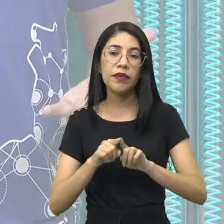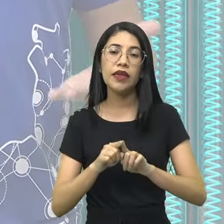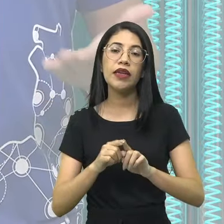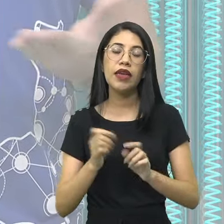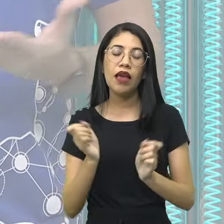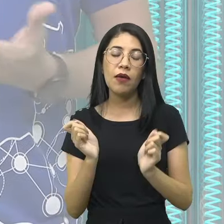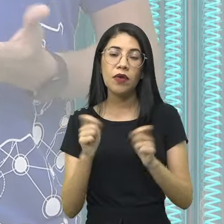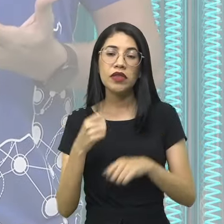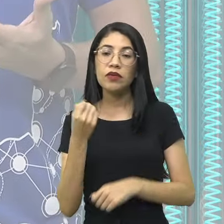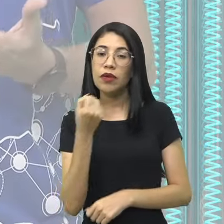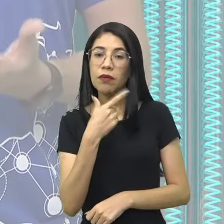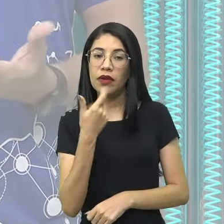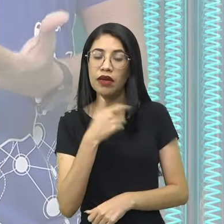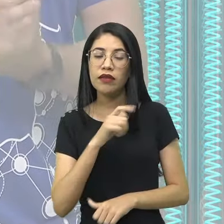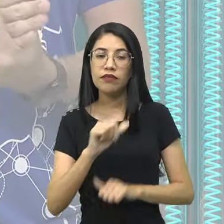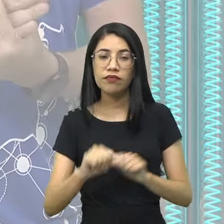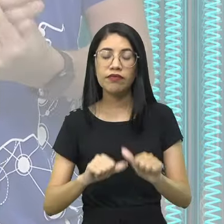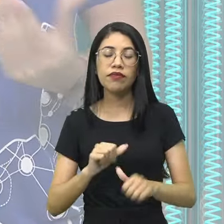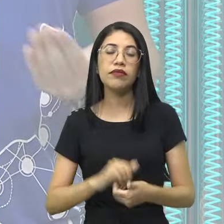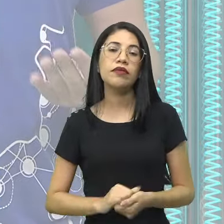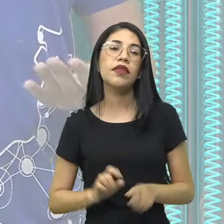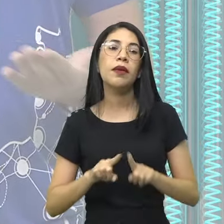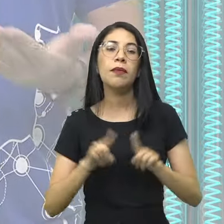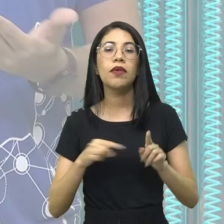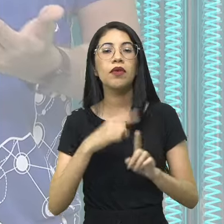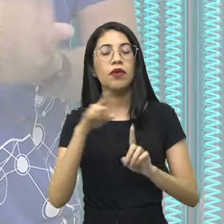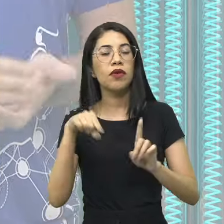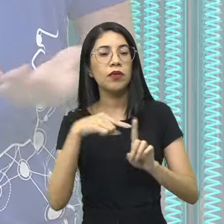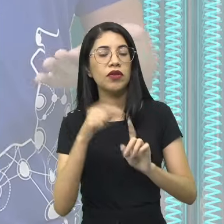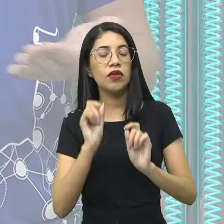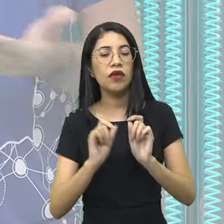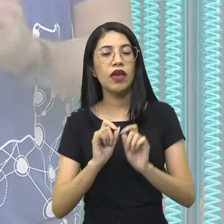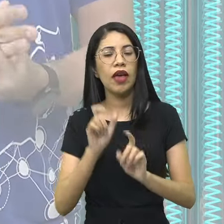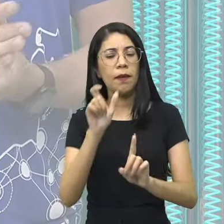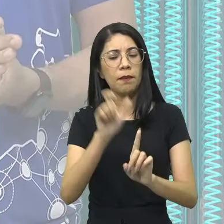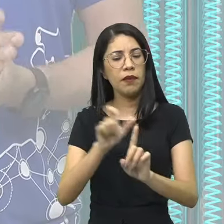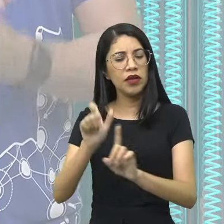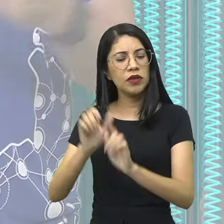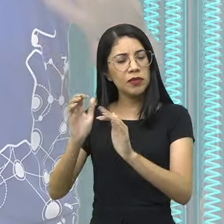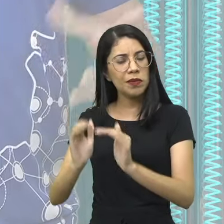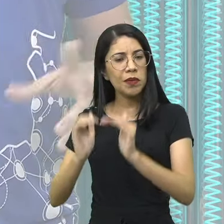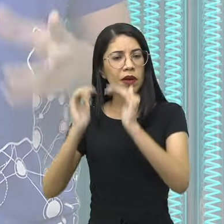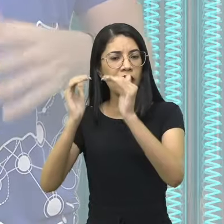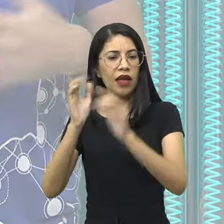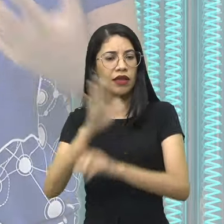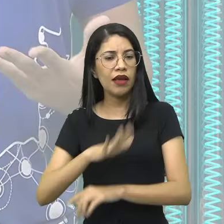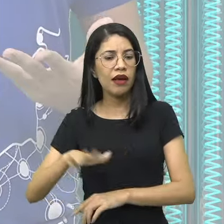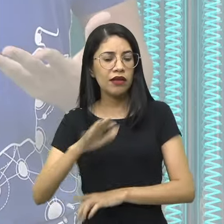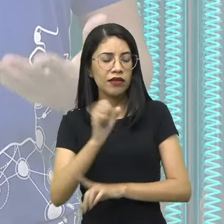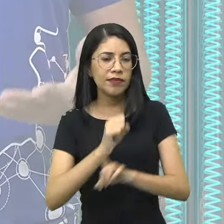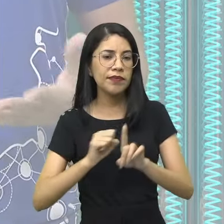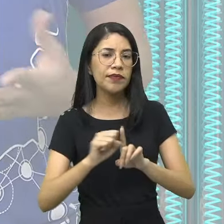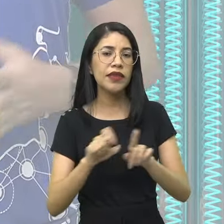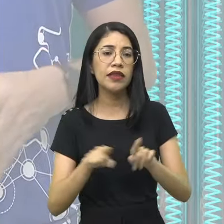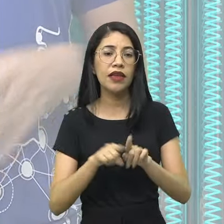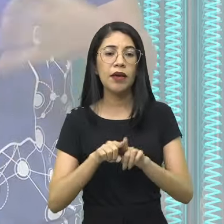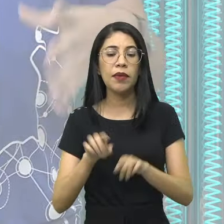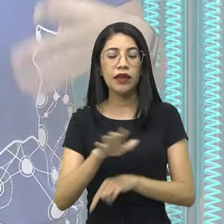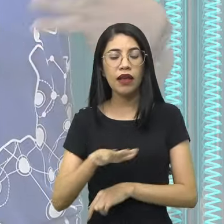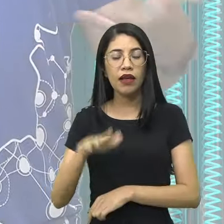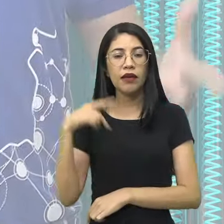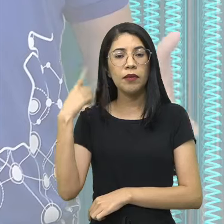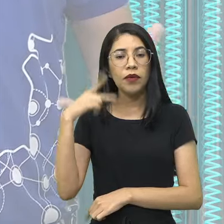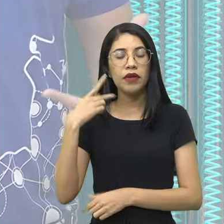uma piada. Lembrando que ela tem o seu objetivo ali de atingir, né, um artista, a pessoa de alta relevância no meio social e também os políticos.